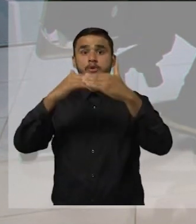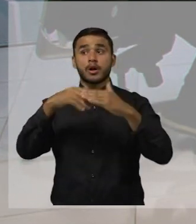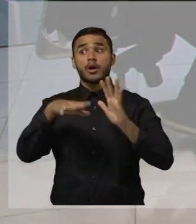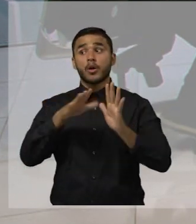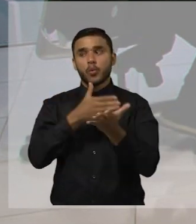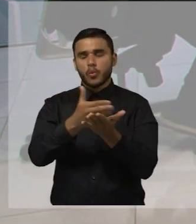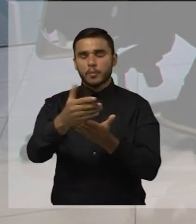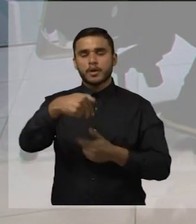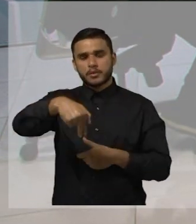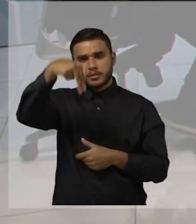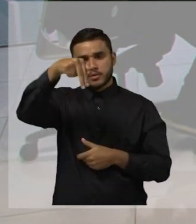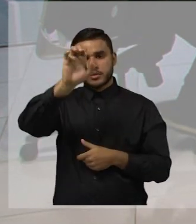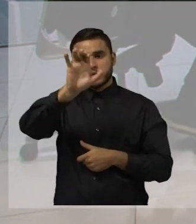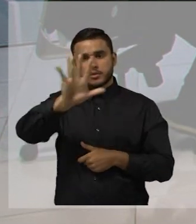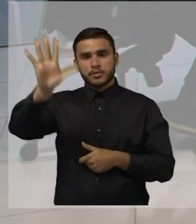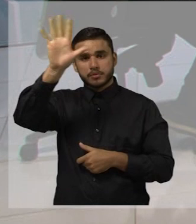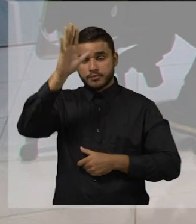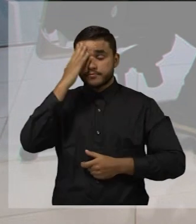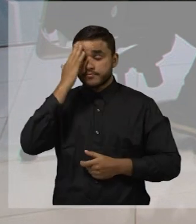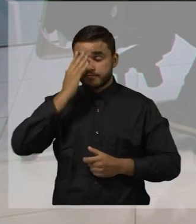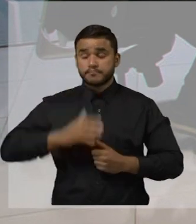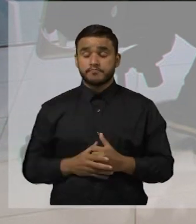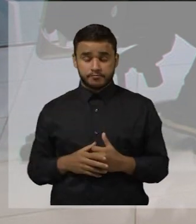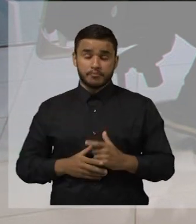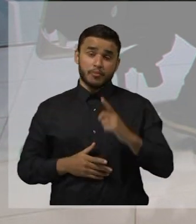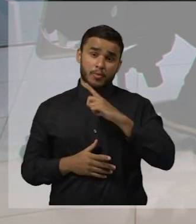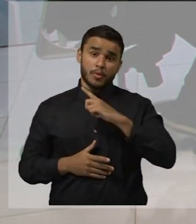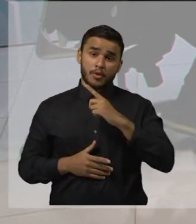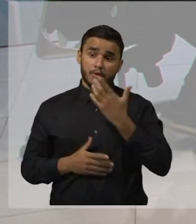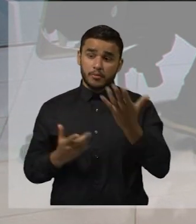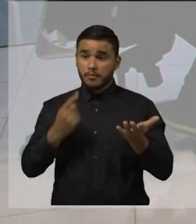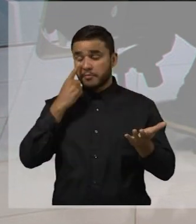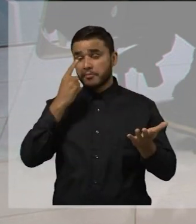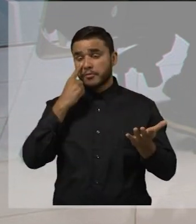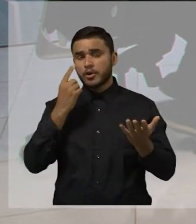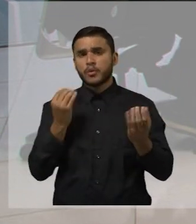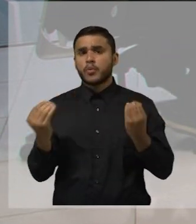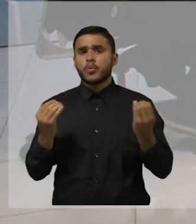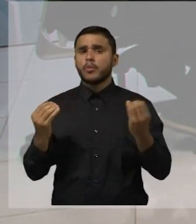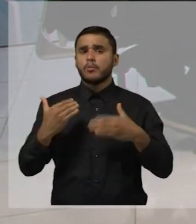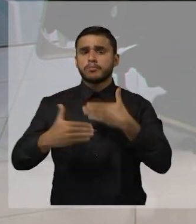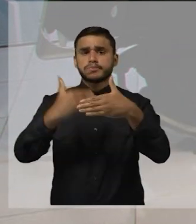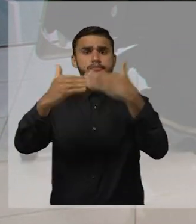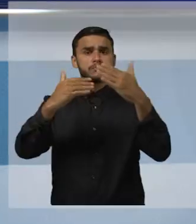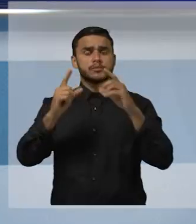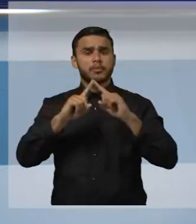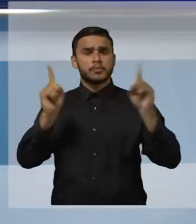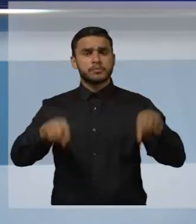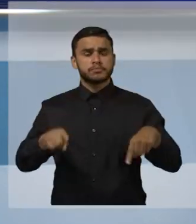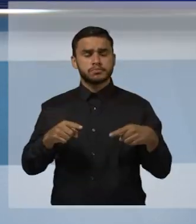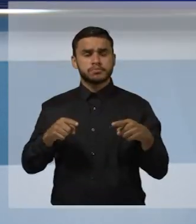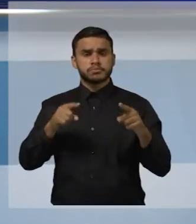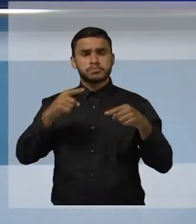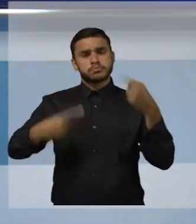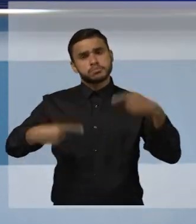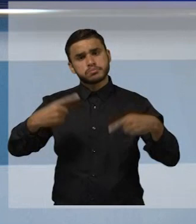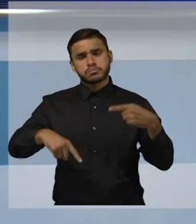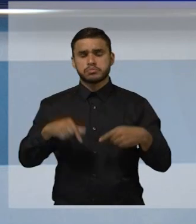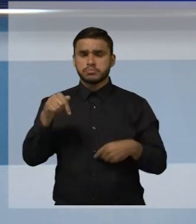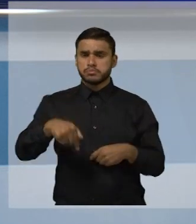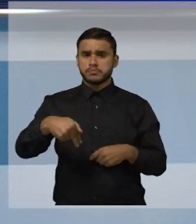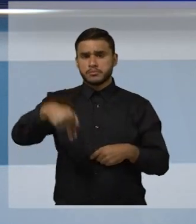do Nordeste, né? Porque há uma expectativa muito grande em relação a que política